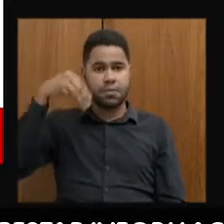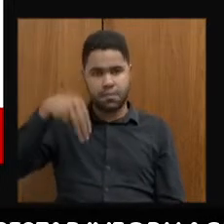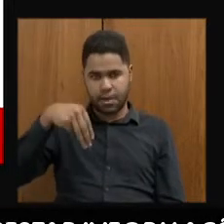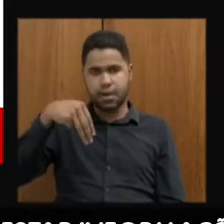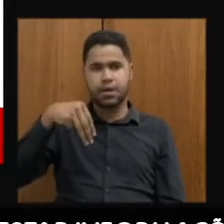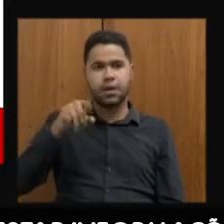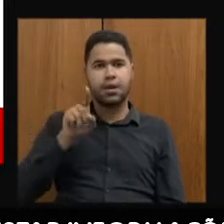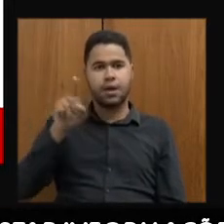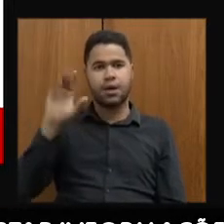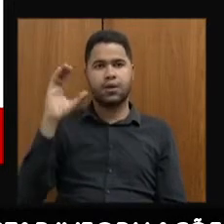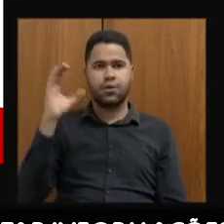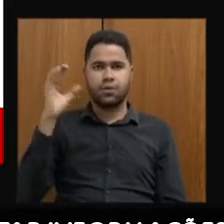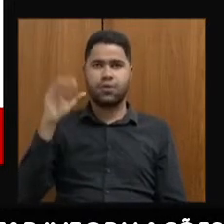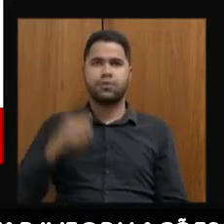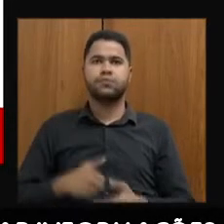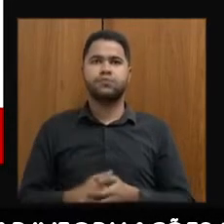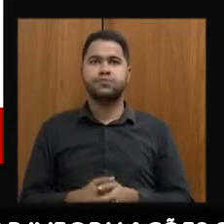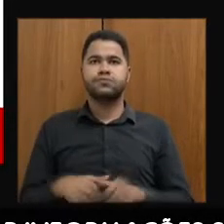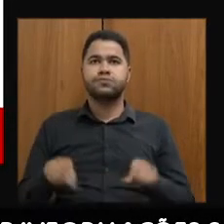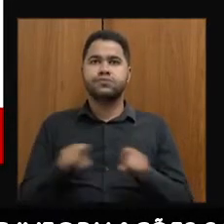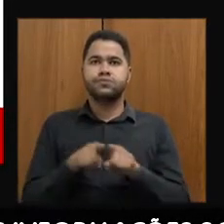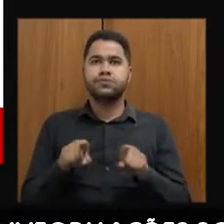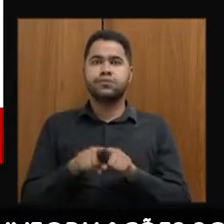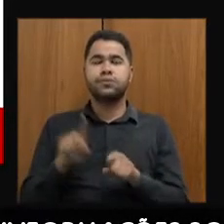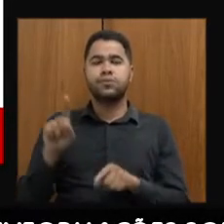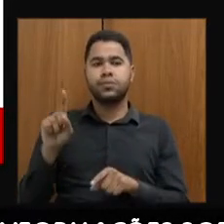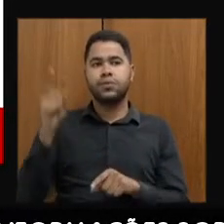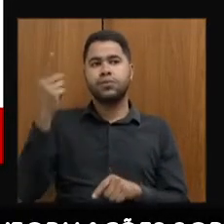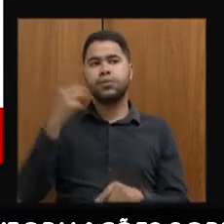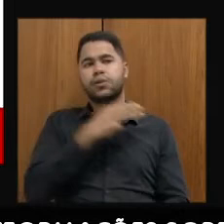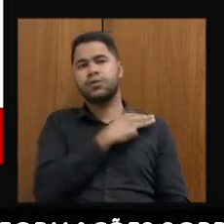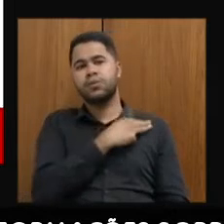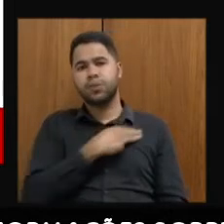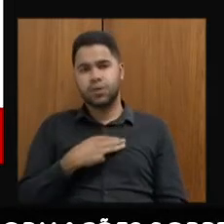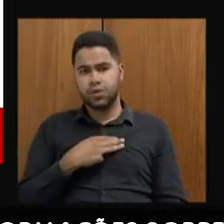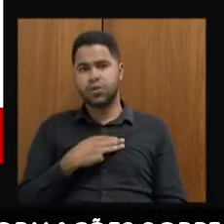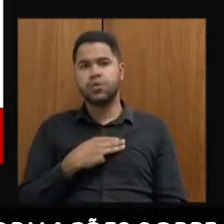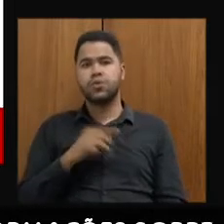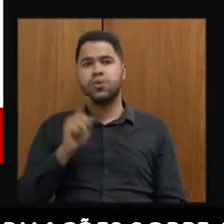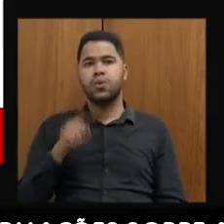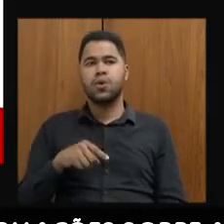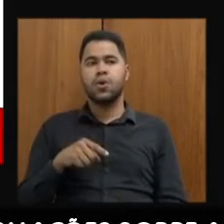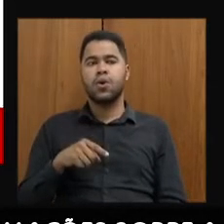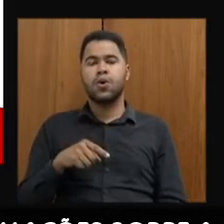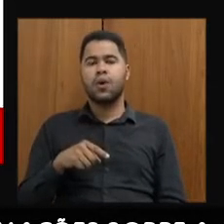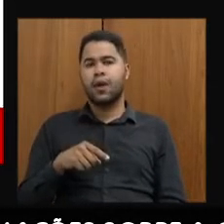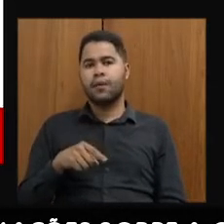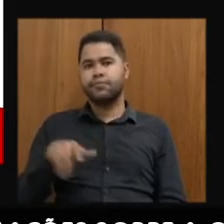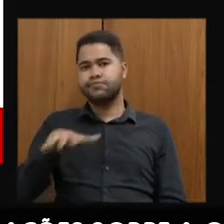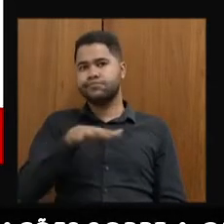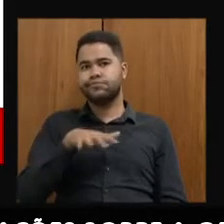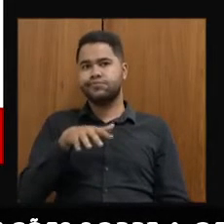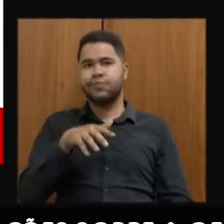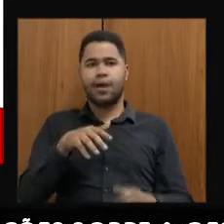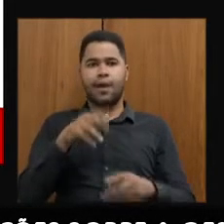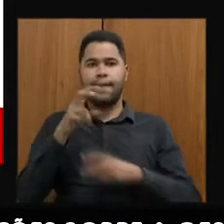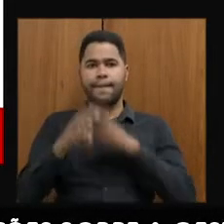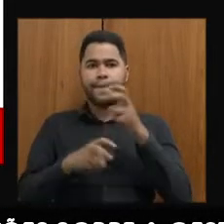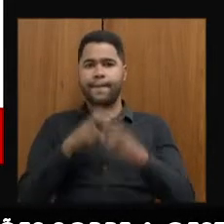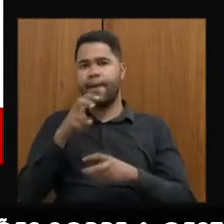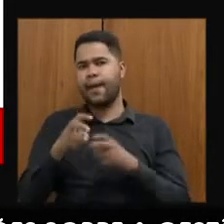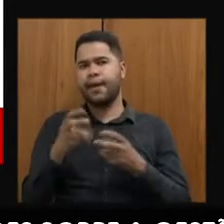Pedras em Contagem E também o primeiro o início da primeira obra de encostas do PAC encostas Marginal pac